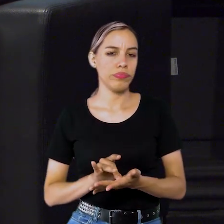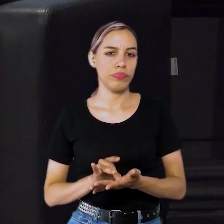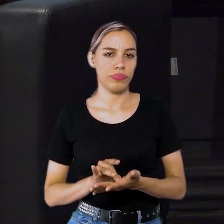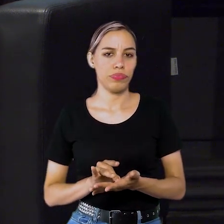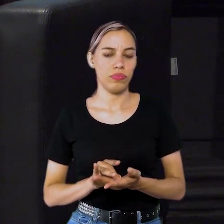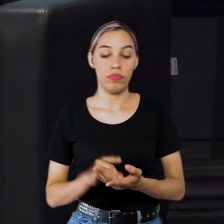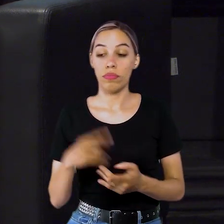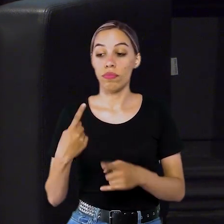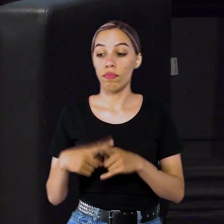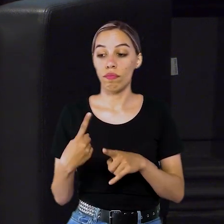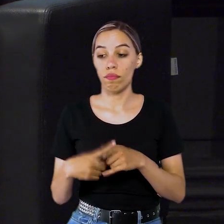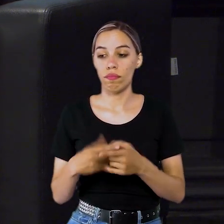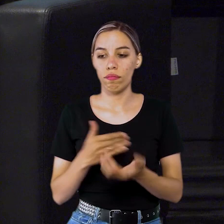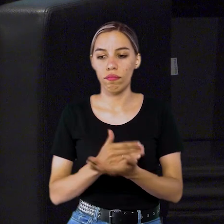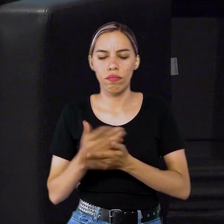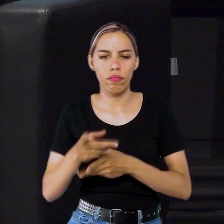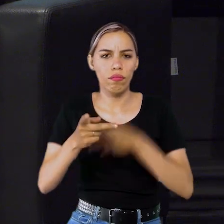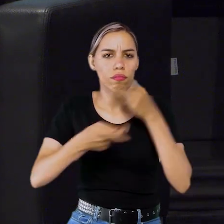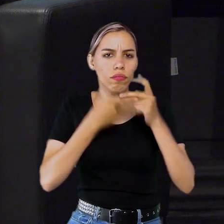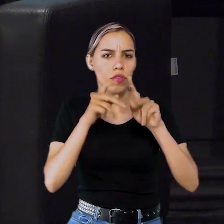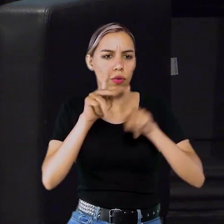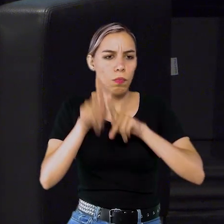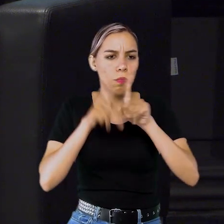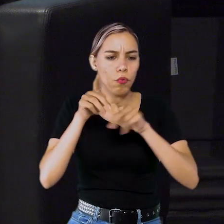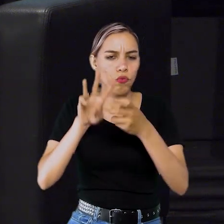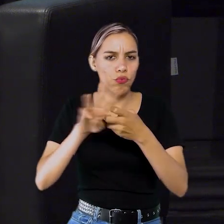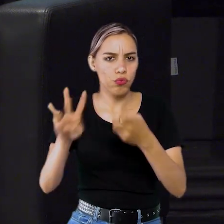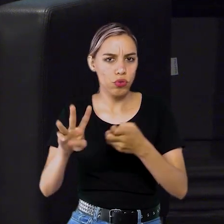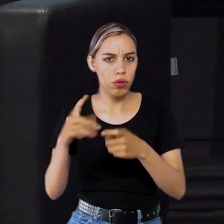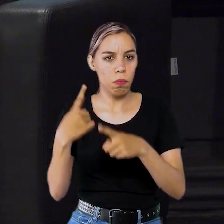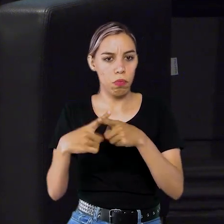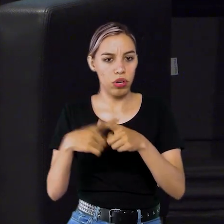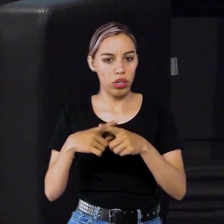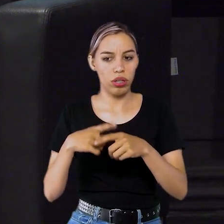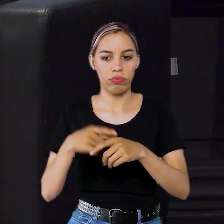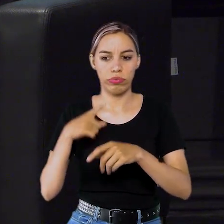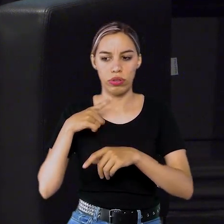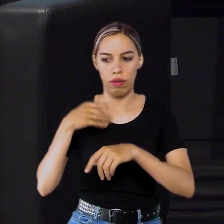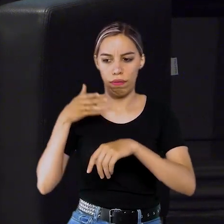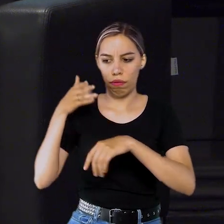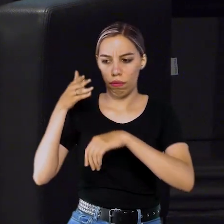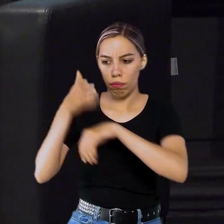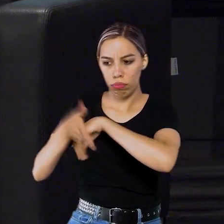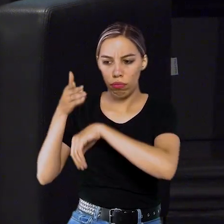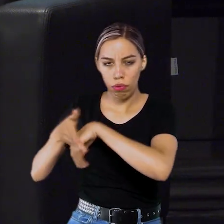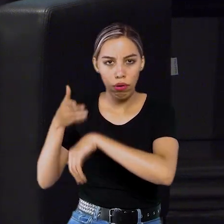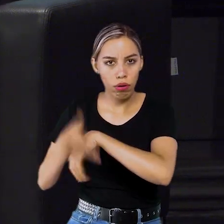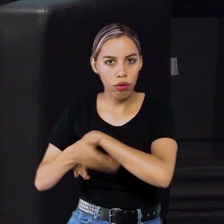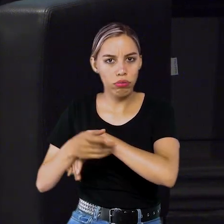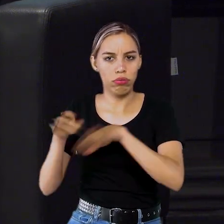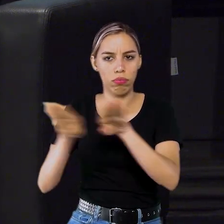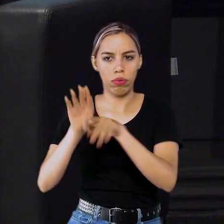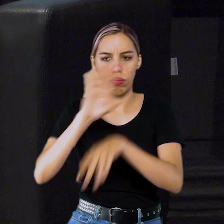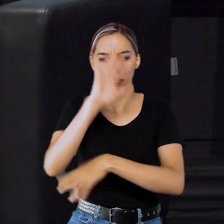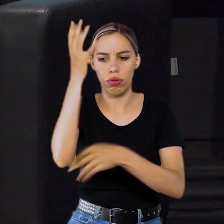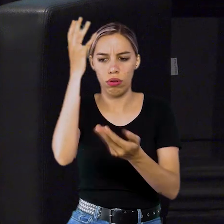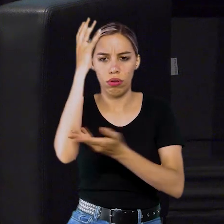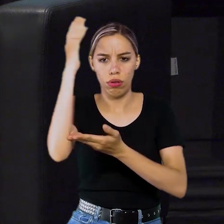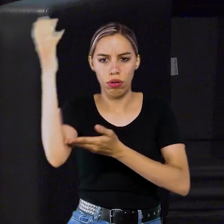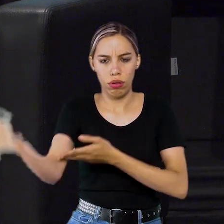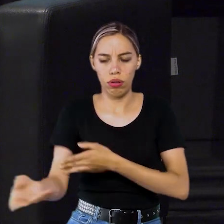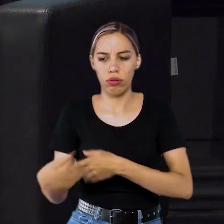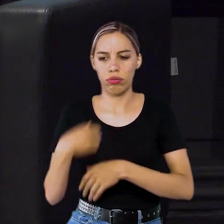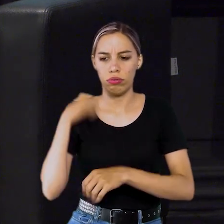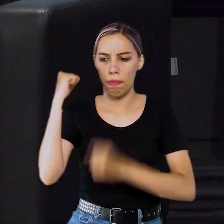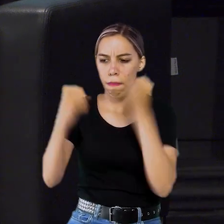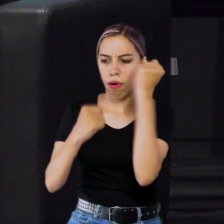Por que começou a se falar tanto em povos indígenas no Brasil? Por causa das invasões, do desmatamento, por causa dos assassinatos